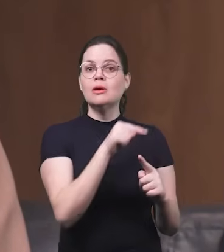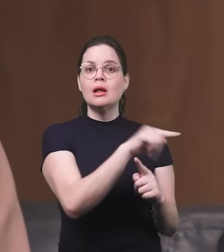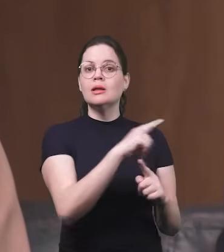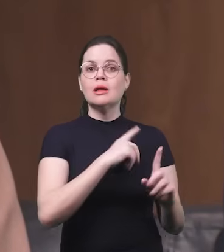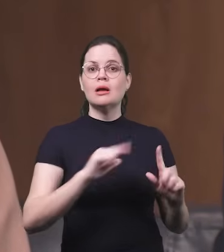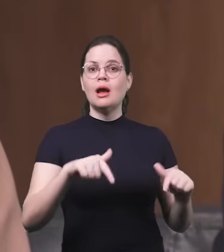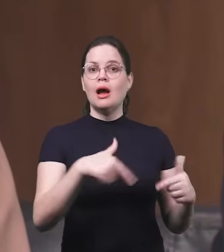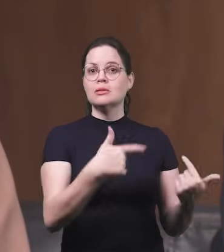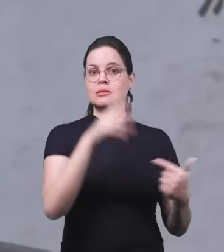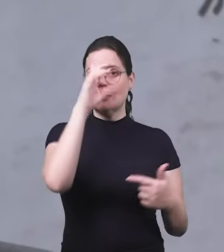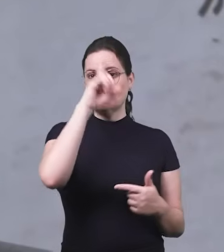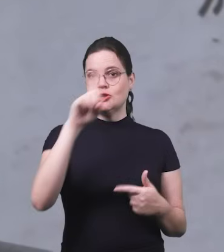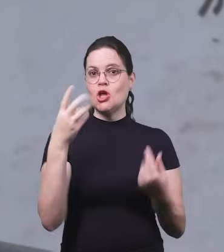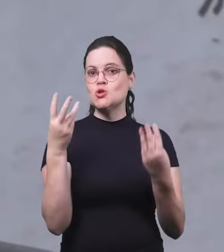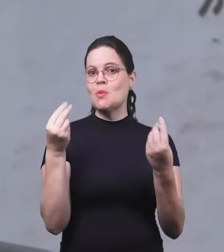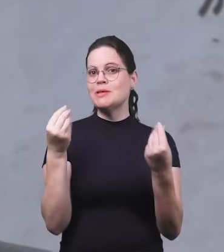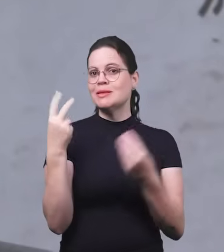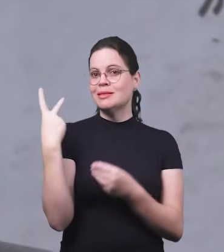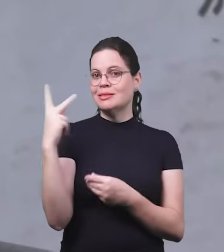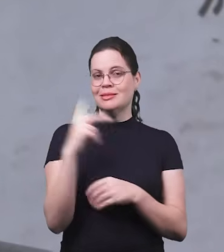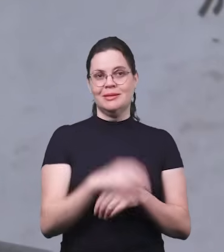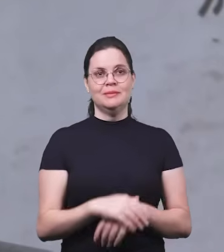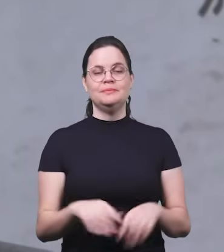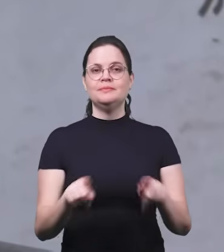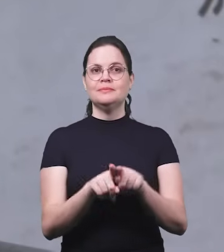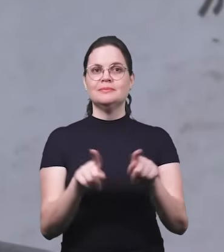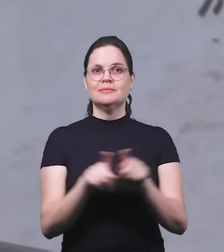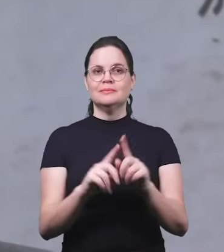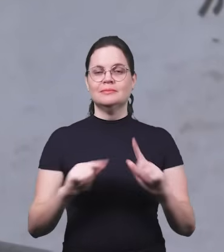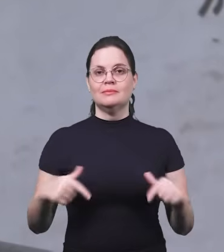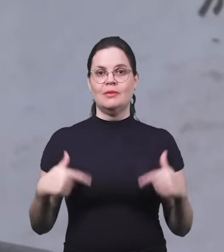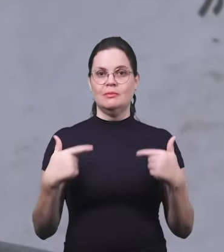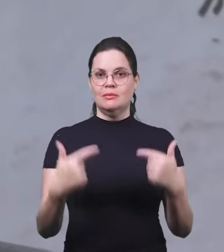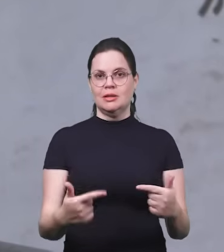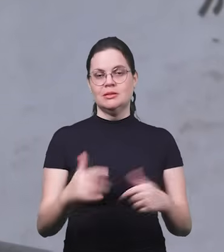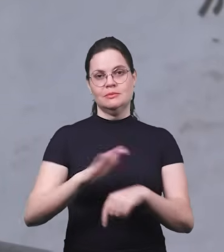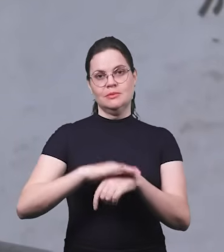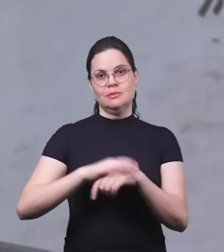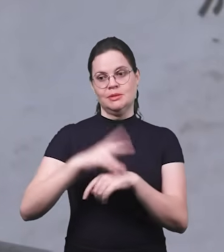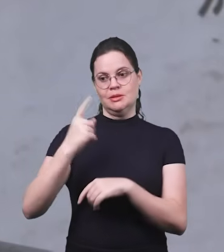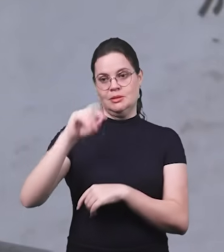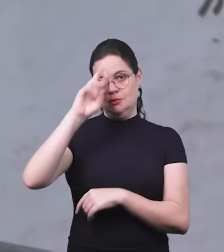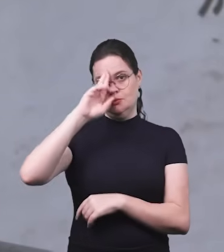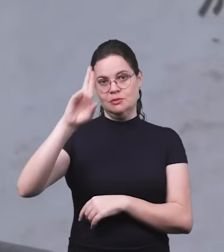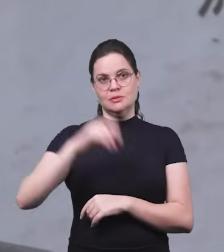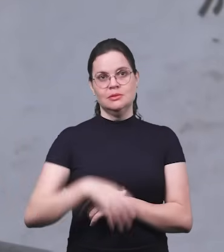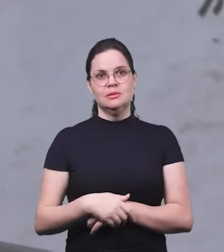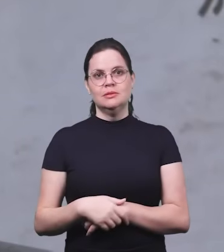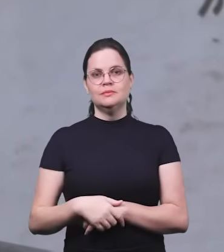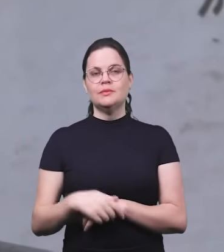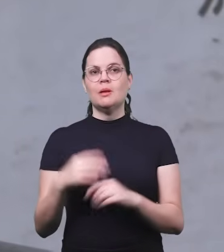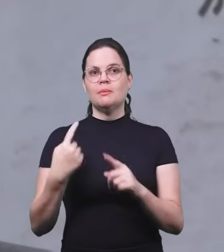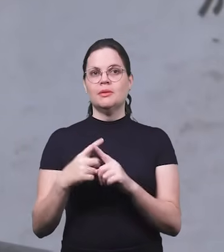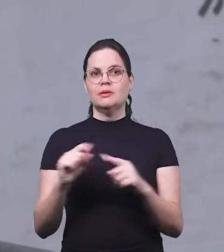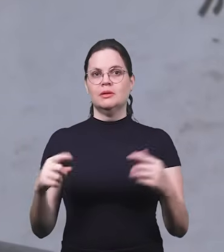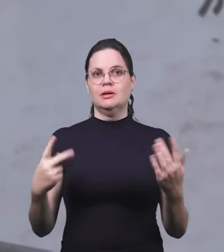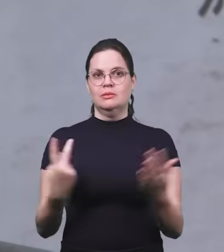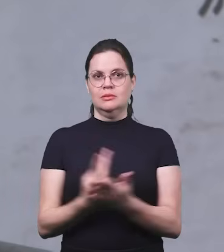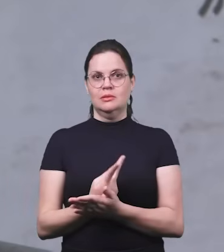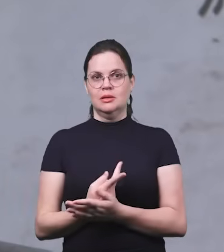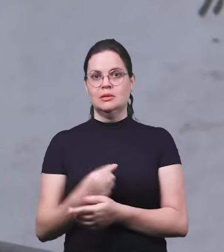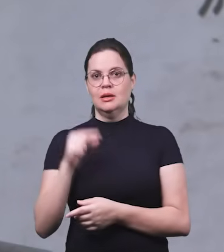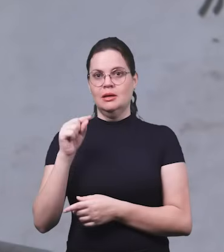ali presente. Muito não é? bom. E até é uma operação do Senhor, né, pastor? Porque ele faz? Ele une os gravetos, né?